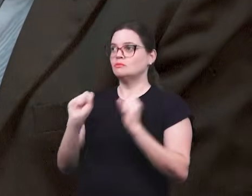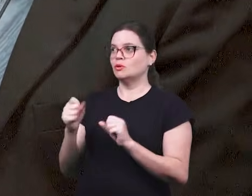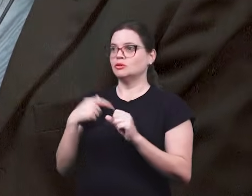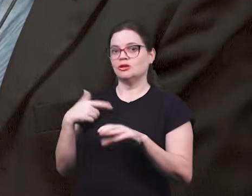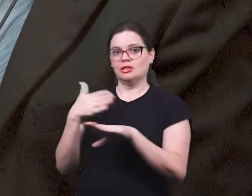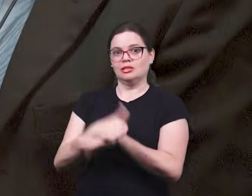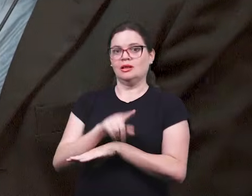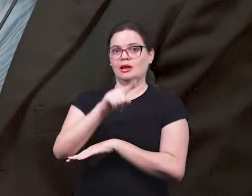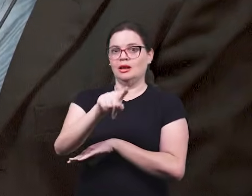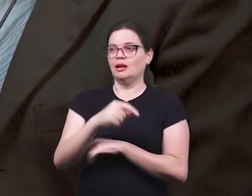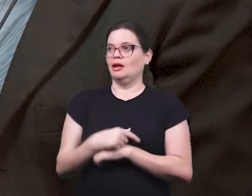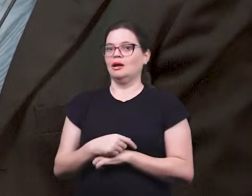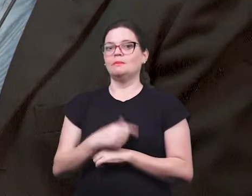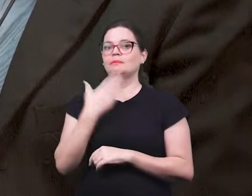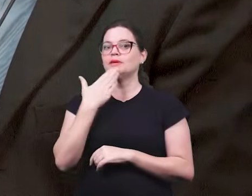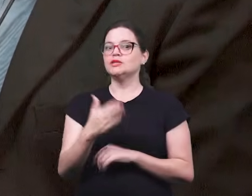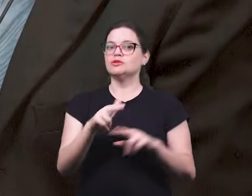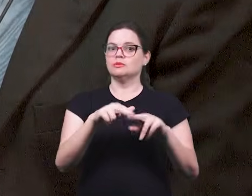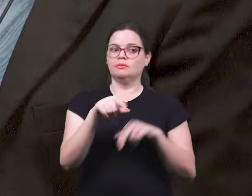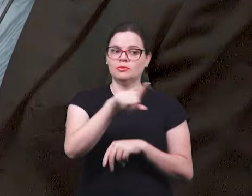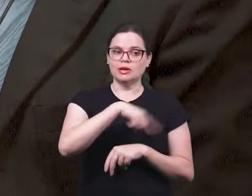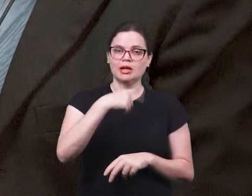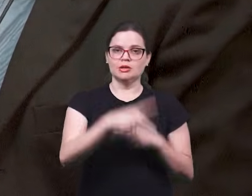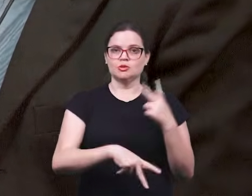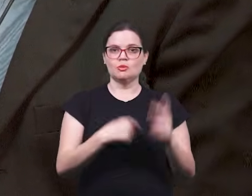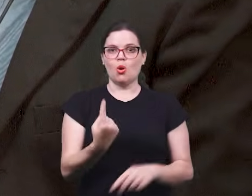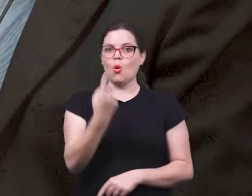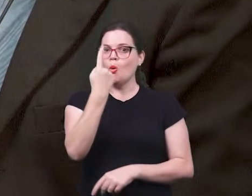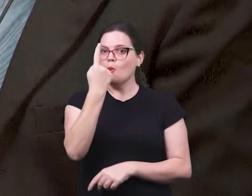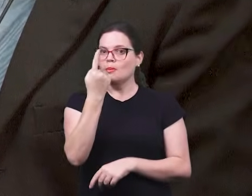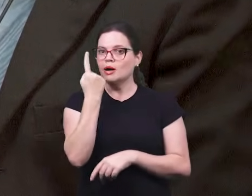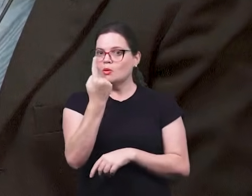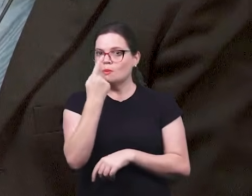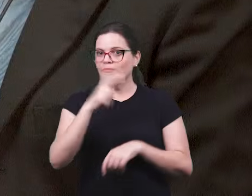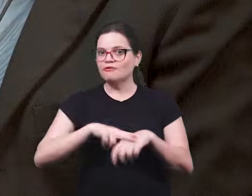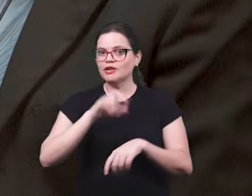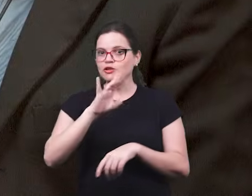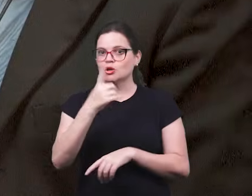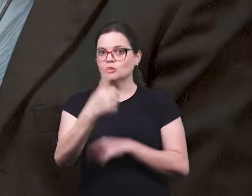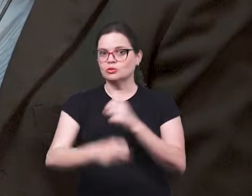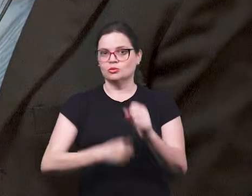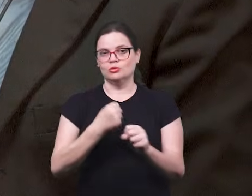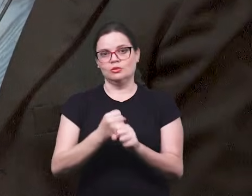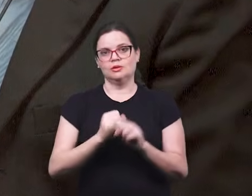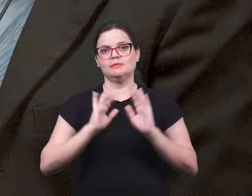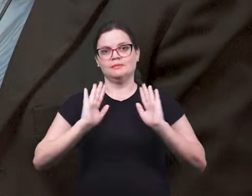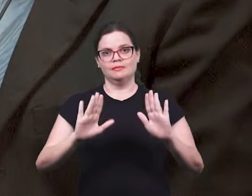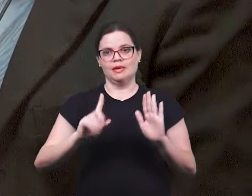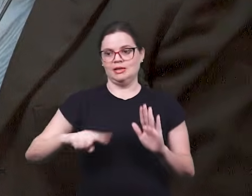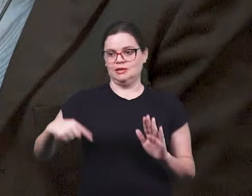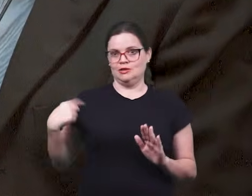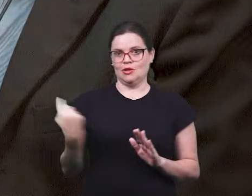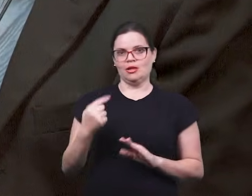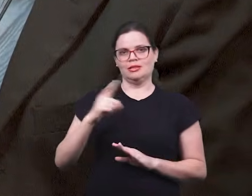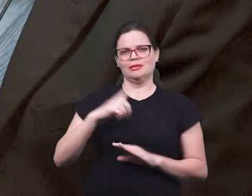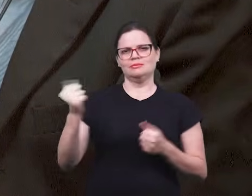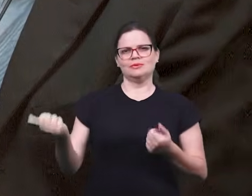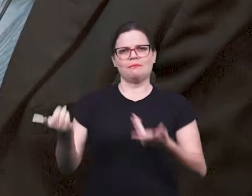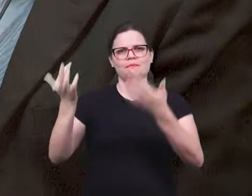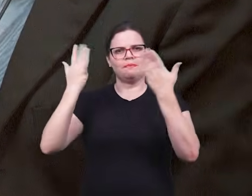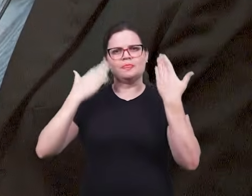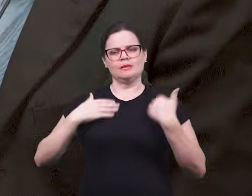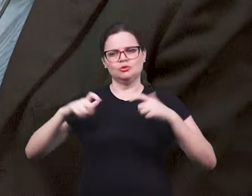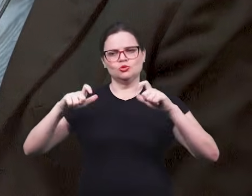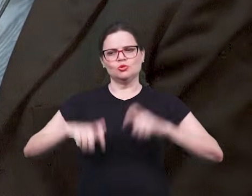na presença de Deus pelo povo, uma vez por ano. E diz a palavra de Deus que essa é a nossa bênção. Esse lugar reservado,